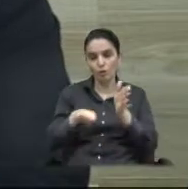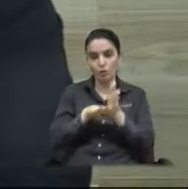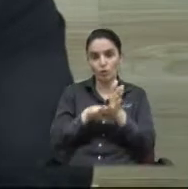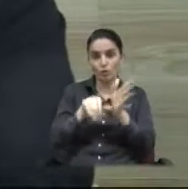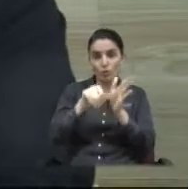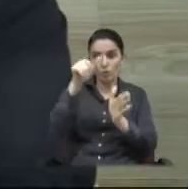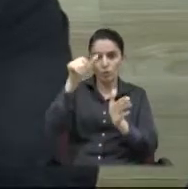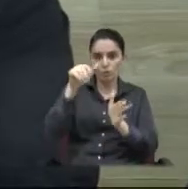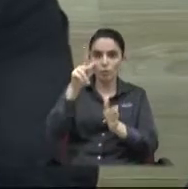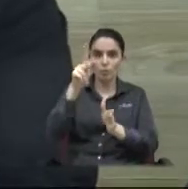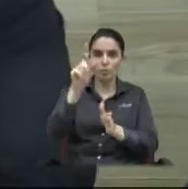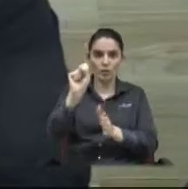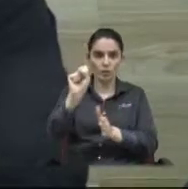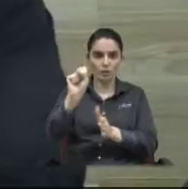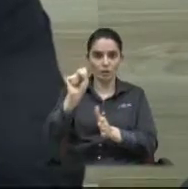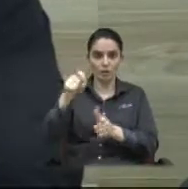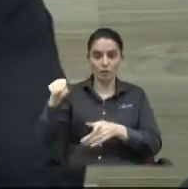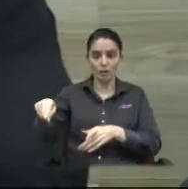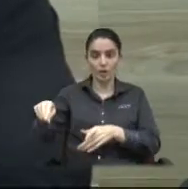E sendo ele cirurgião